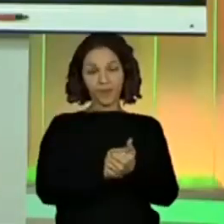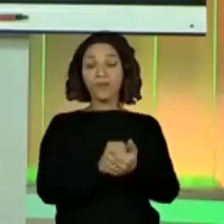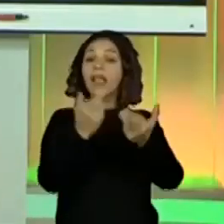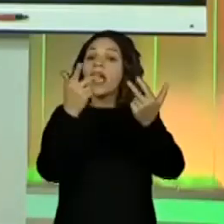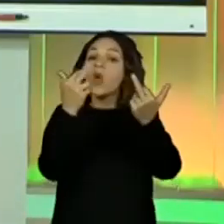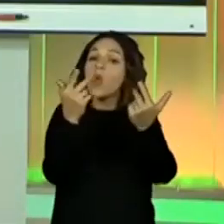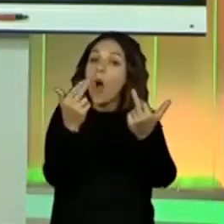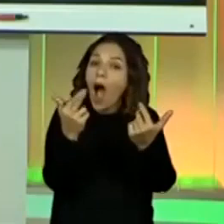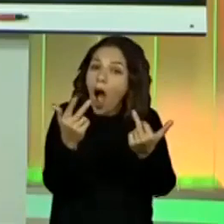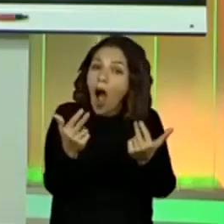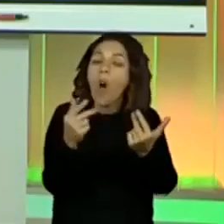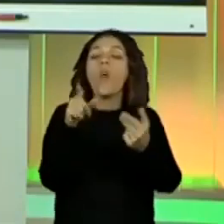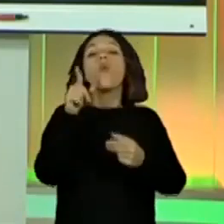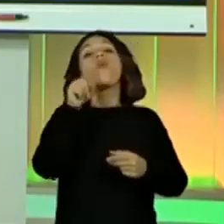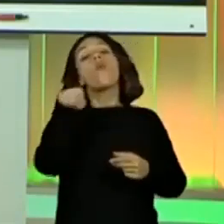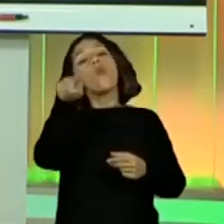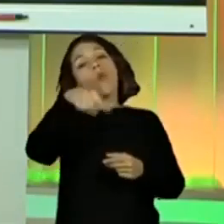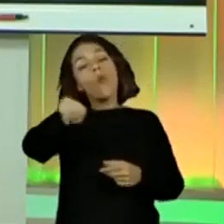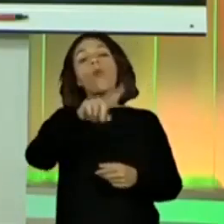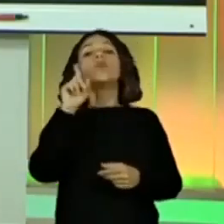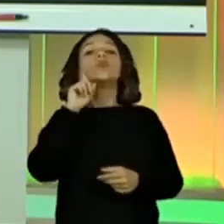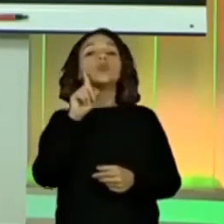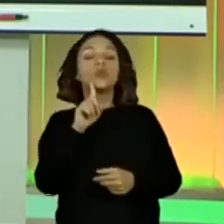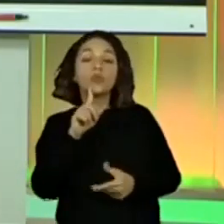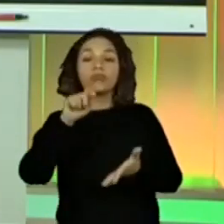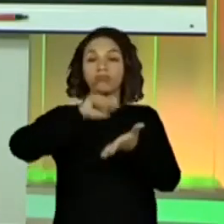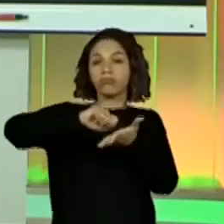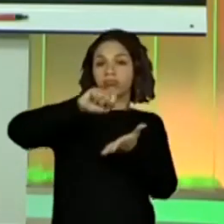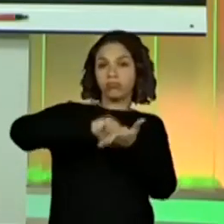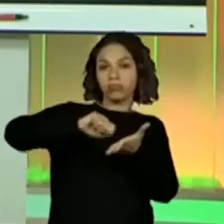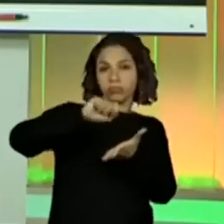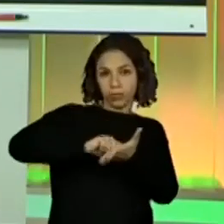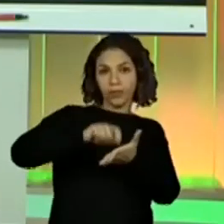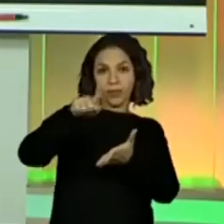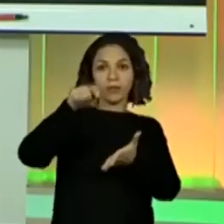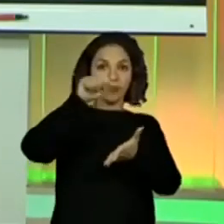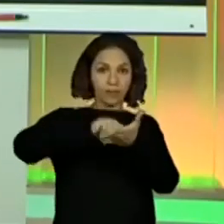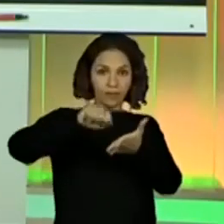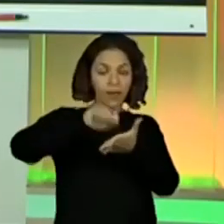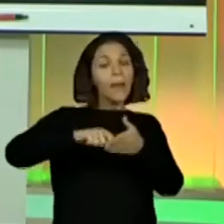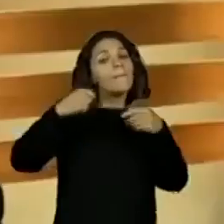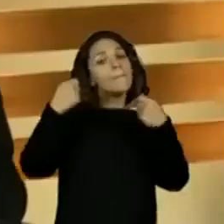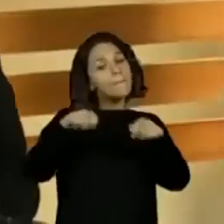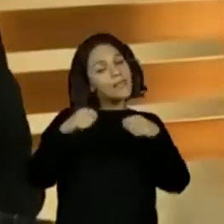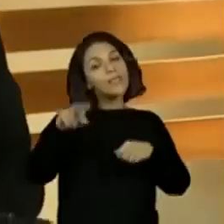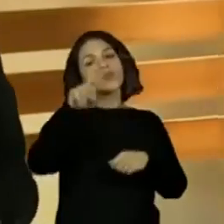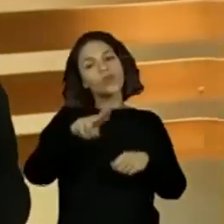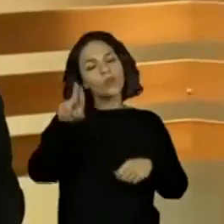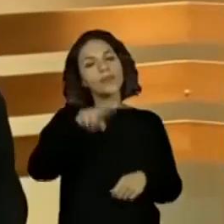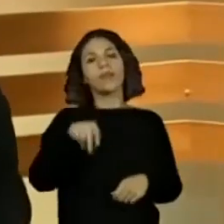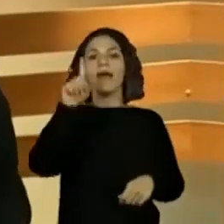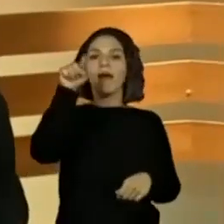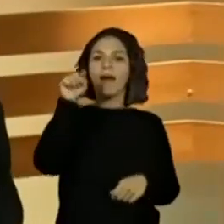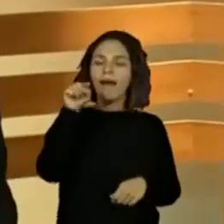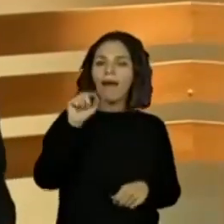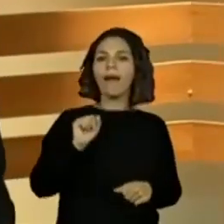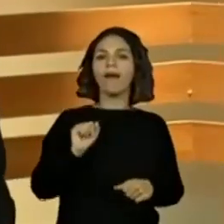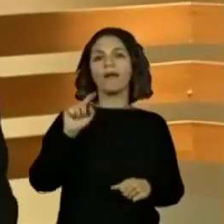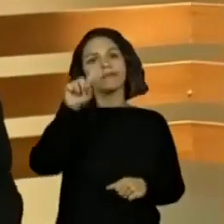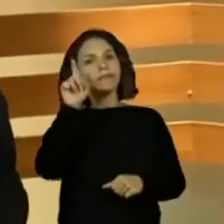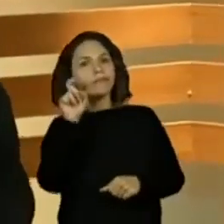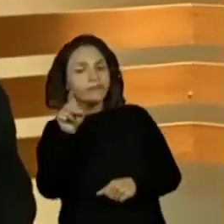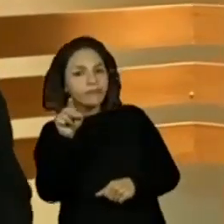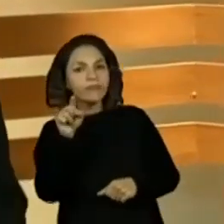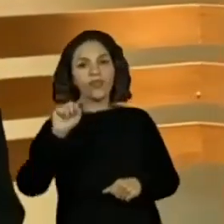pontuo para que o meu leitor entenda o que eu estou escrevendo, tá? Então, a pontuação, ela